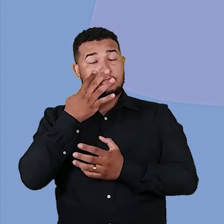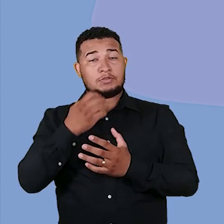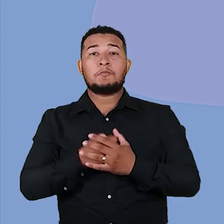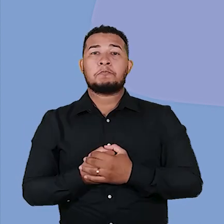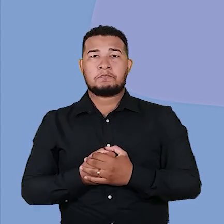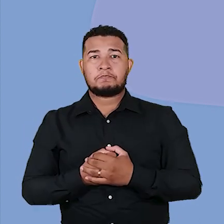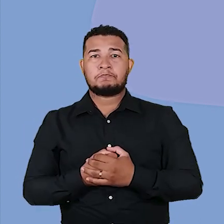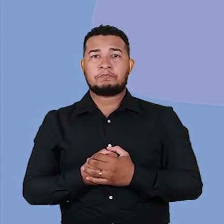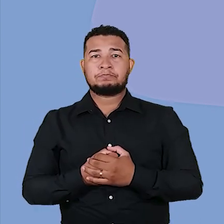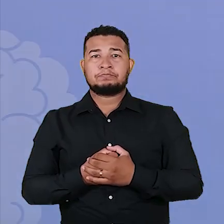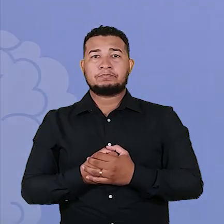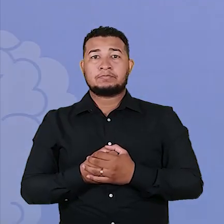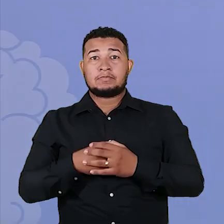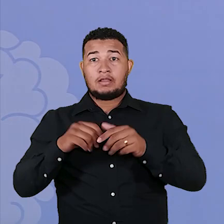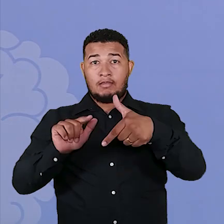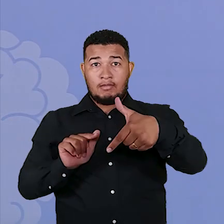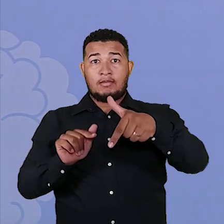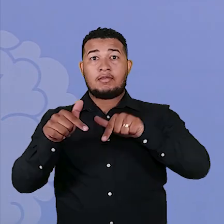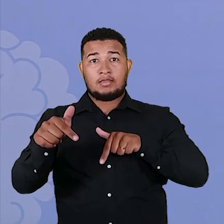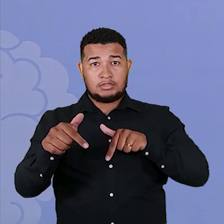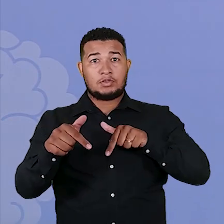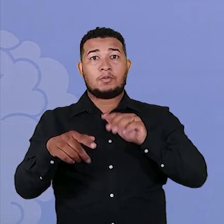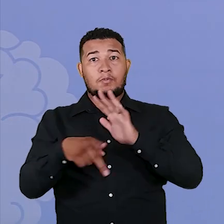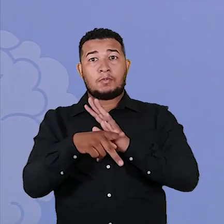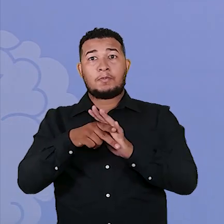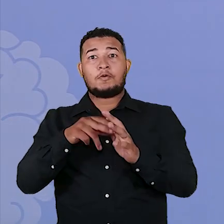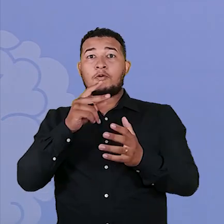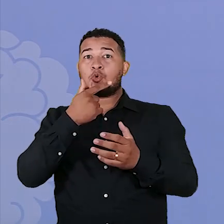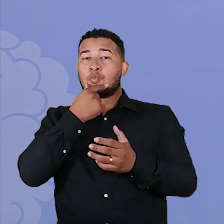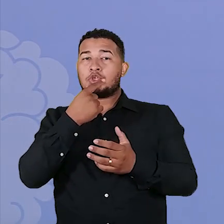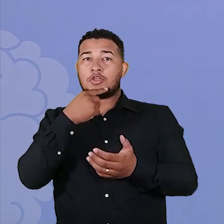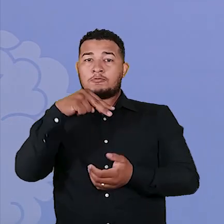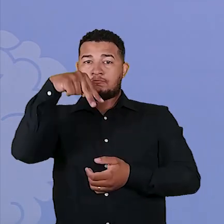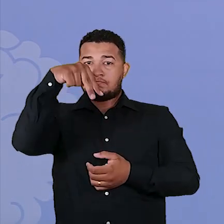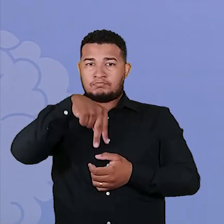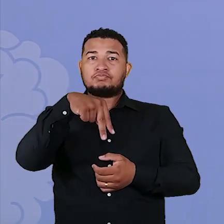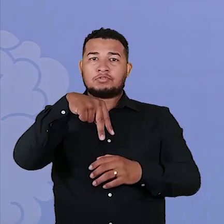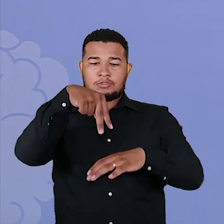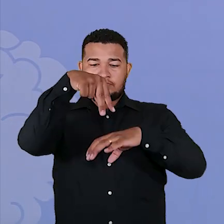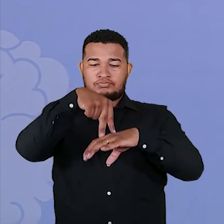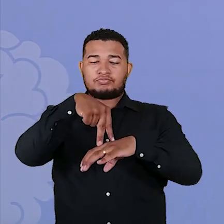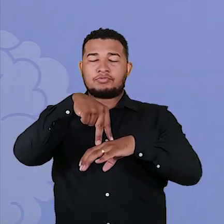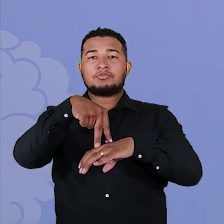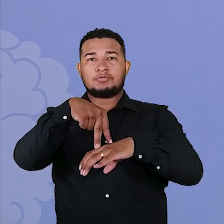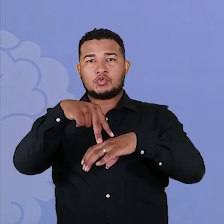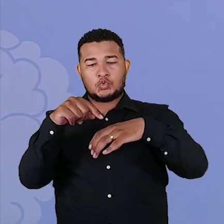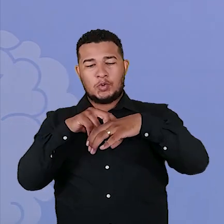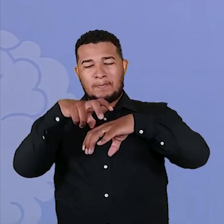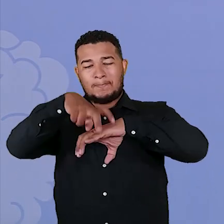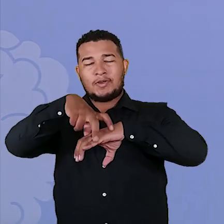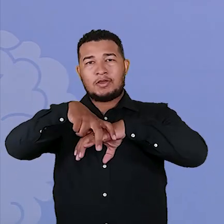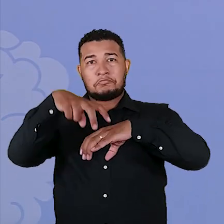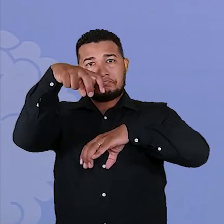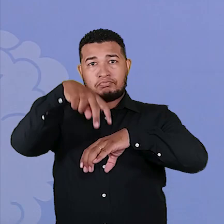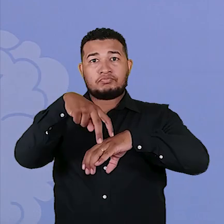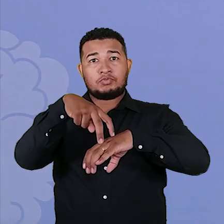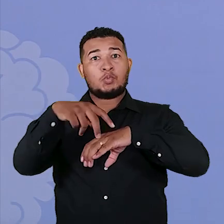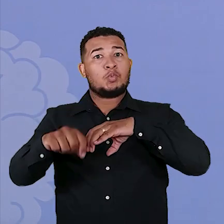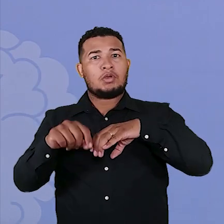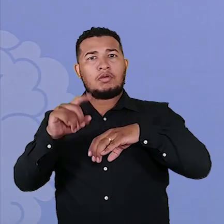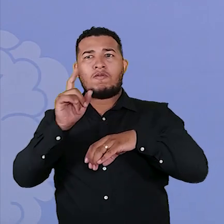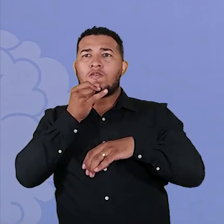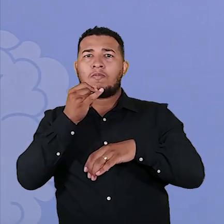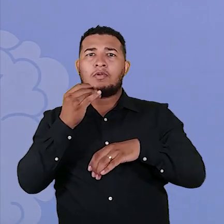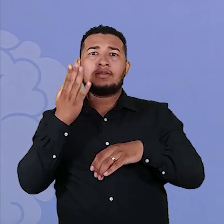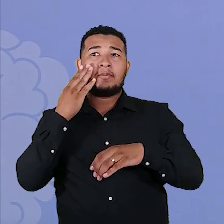da massa da terra vamos lá olha para mim a reação da força que o menino está atuando